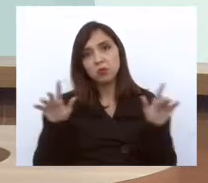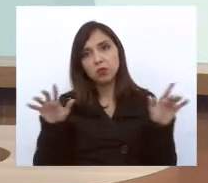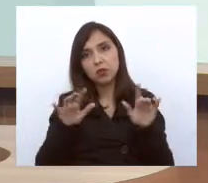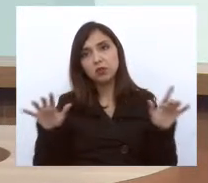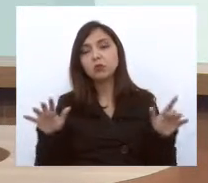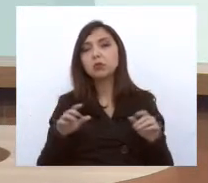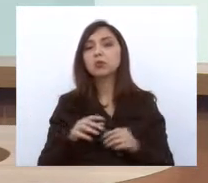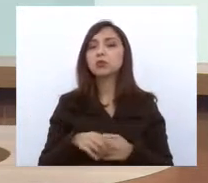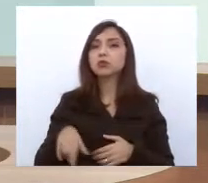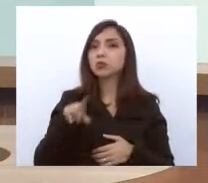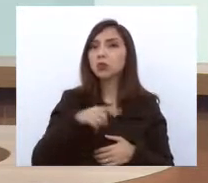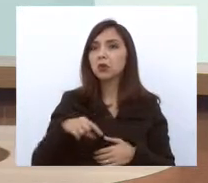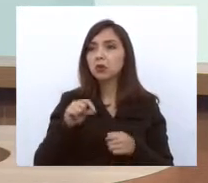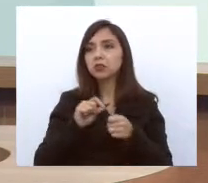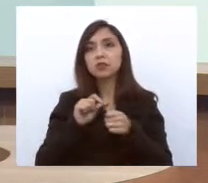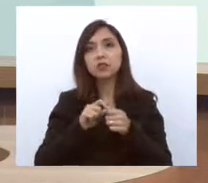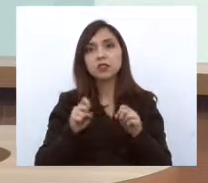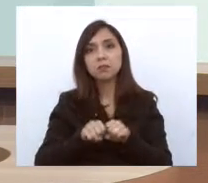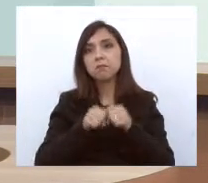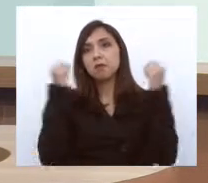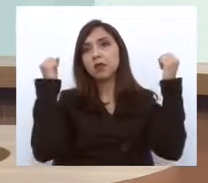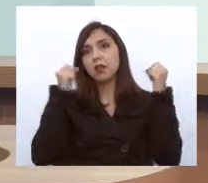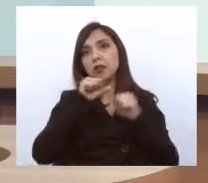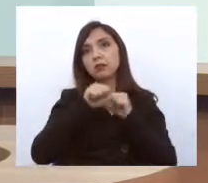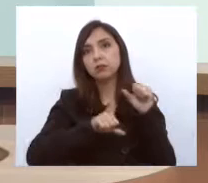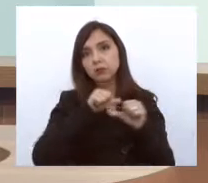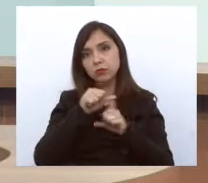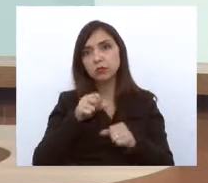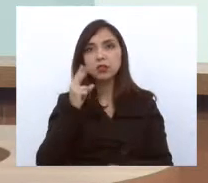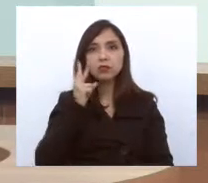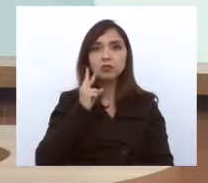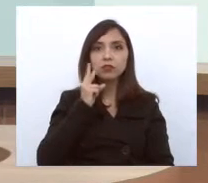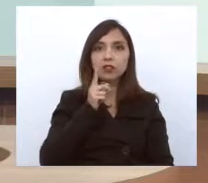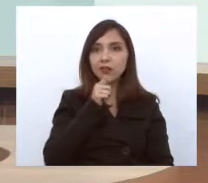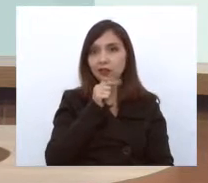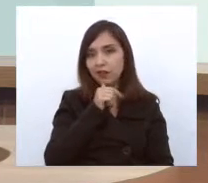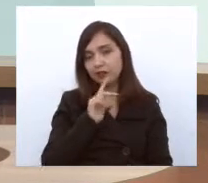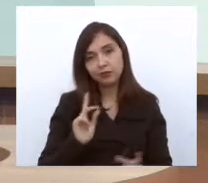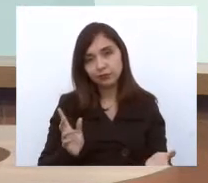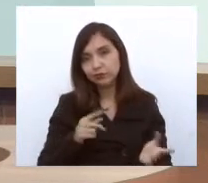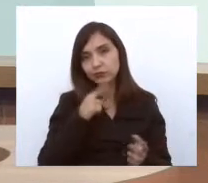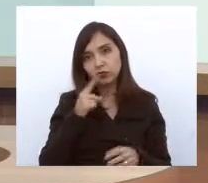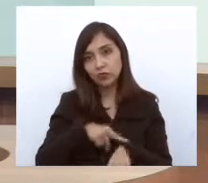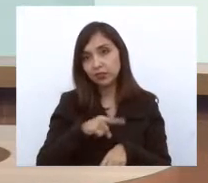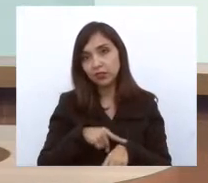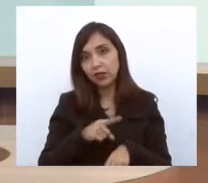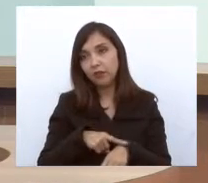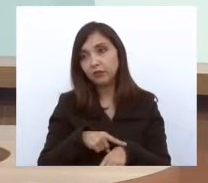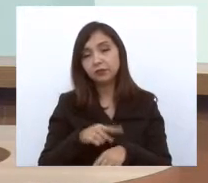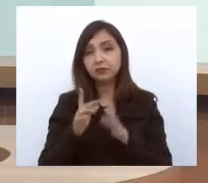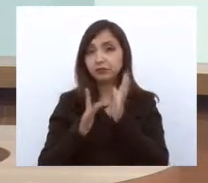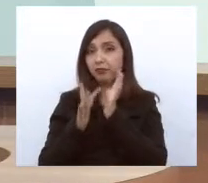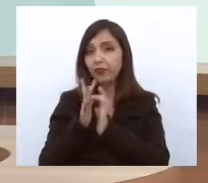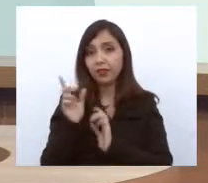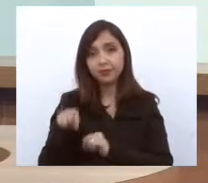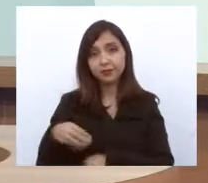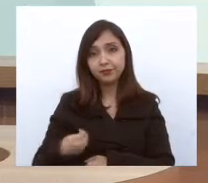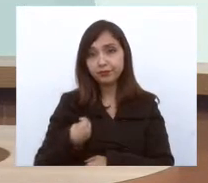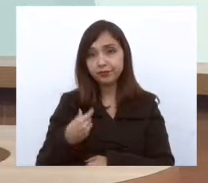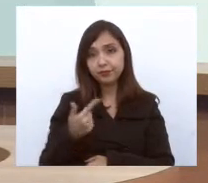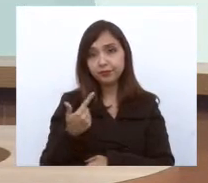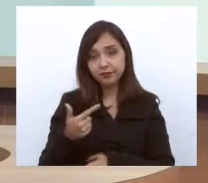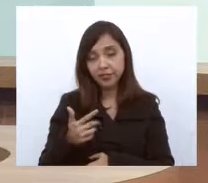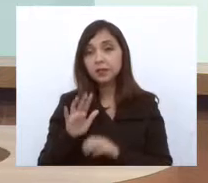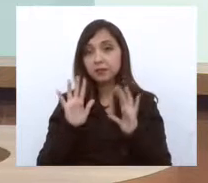atende. Nós não temos como fazer o milagre da transformação de vinho em água. Não há tempo, não temos o Senhor Jesus para